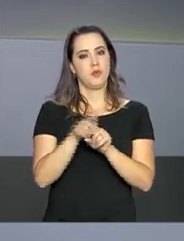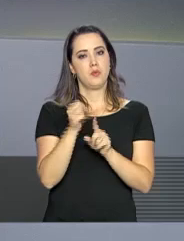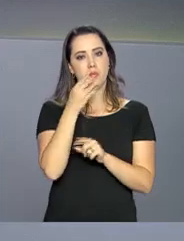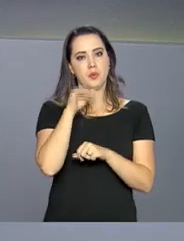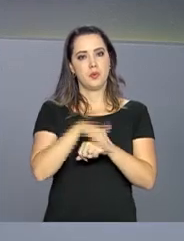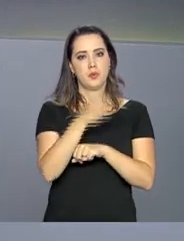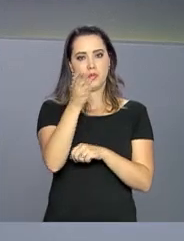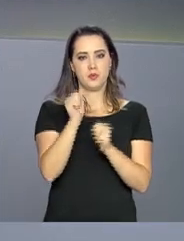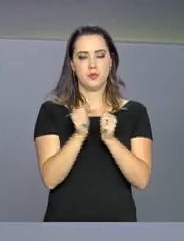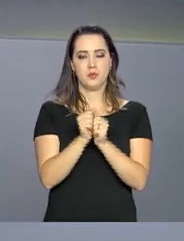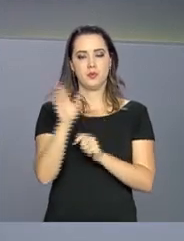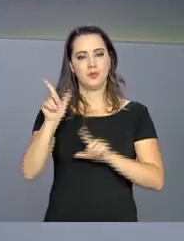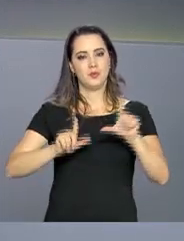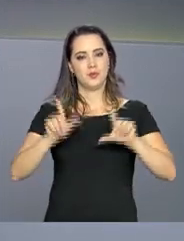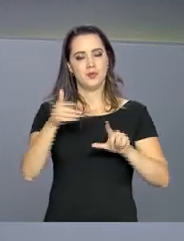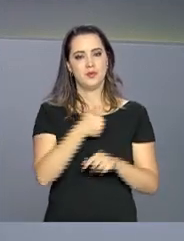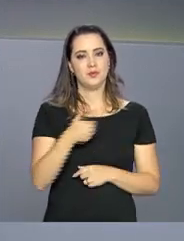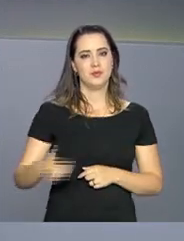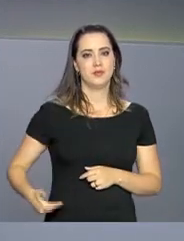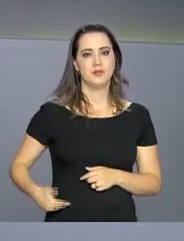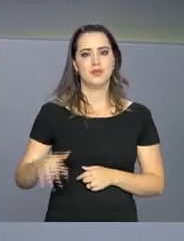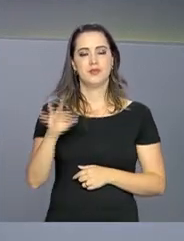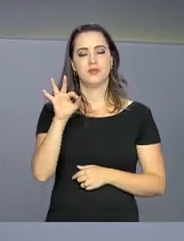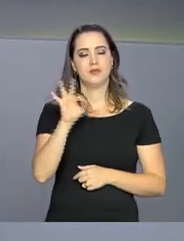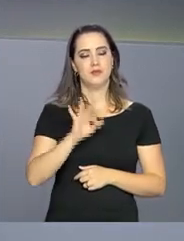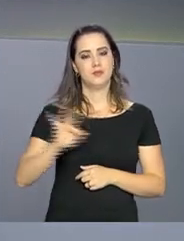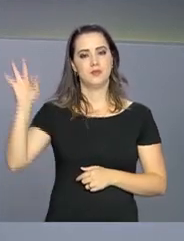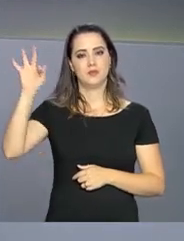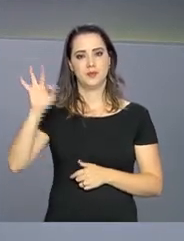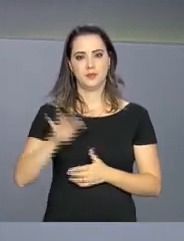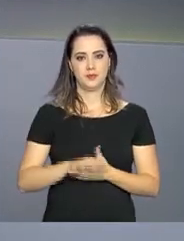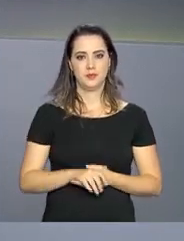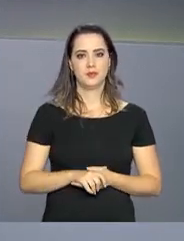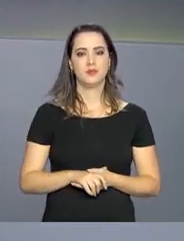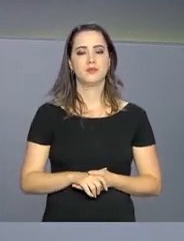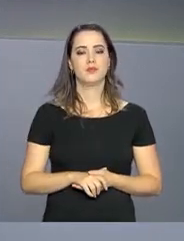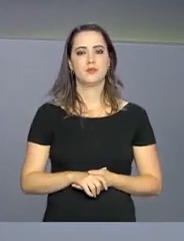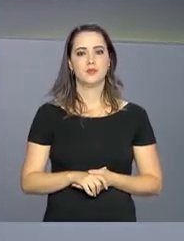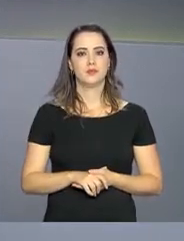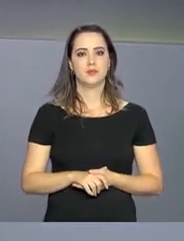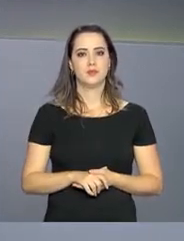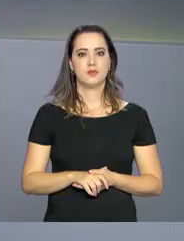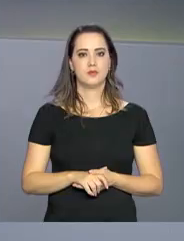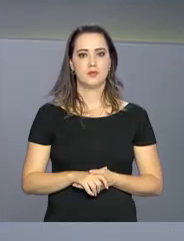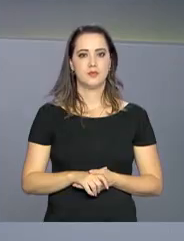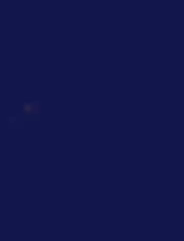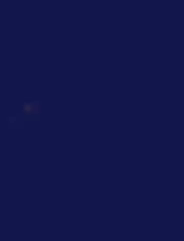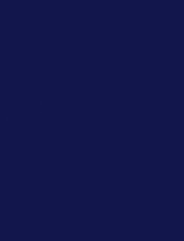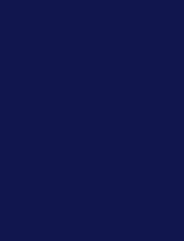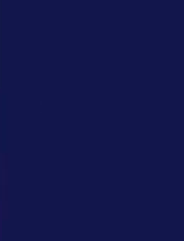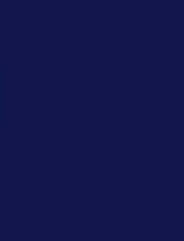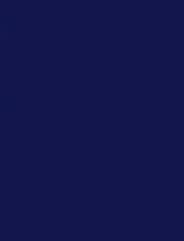para você e até amanhã. Continue com a gente aqui na NBR, a TV do Governo Federal.